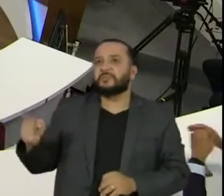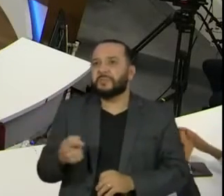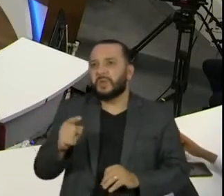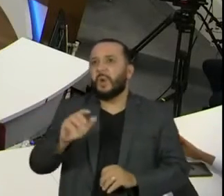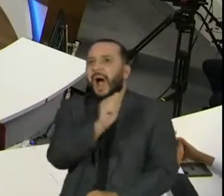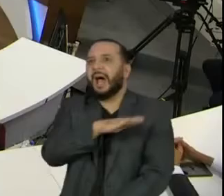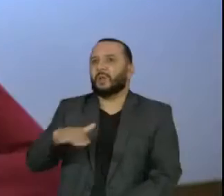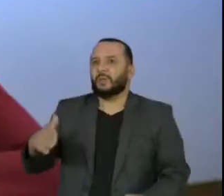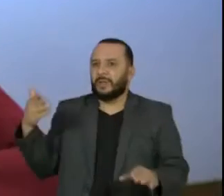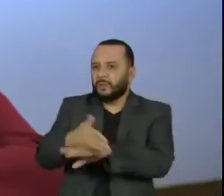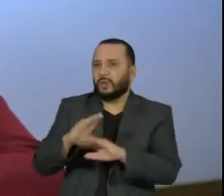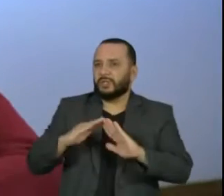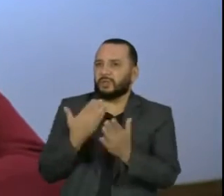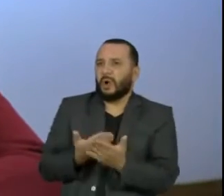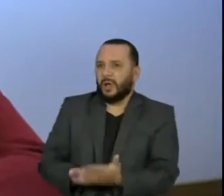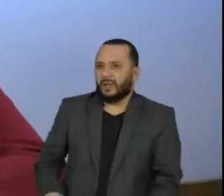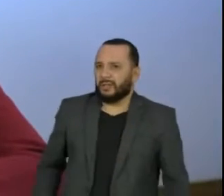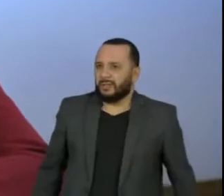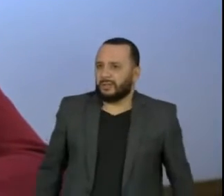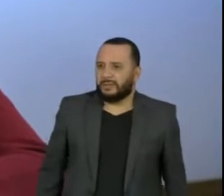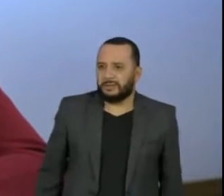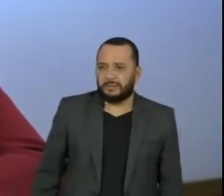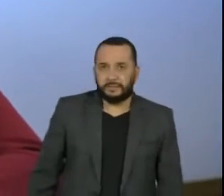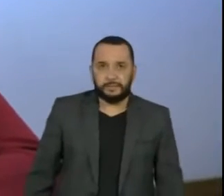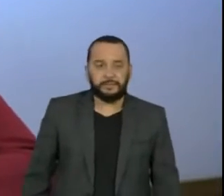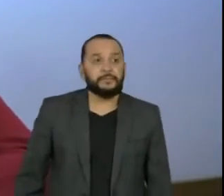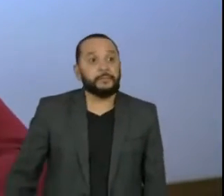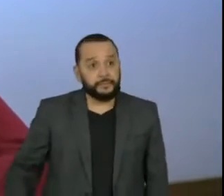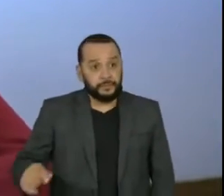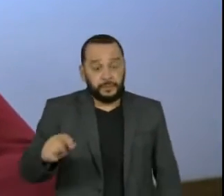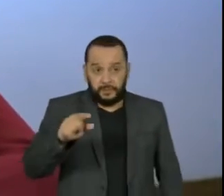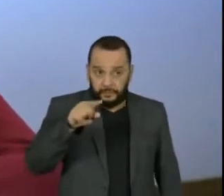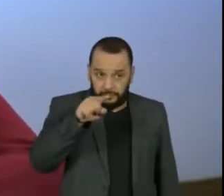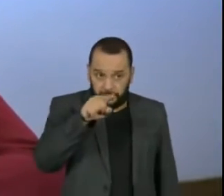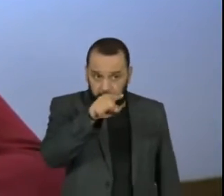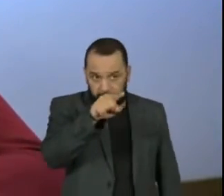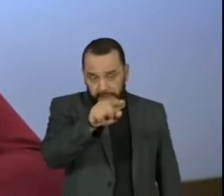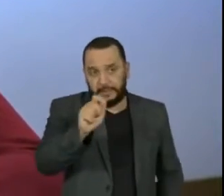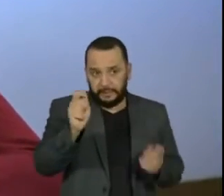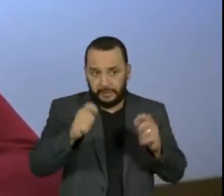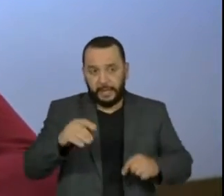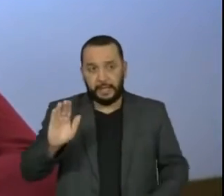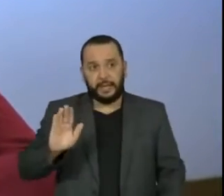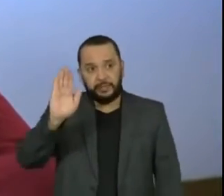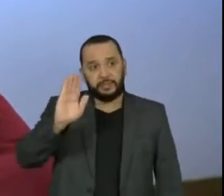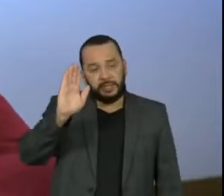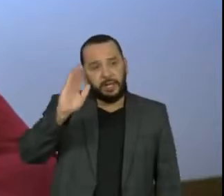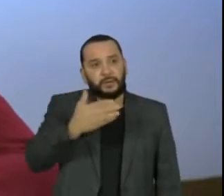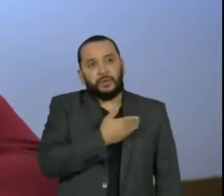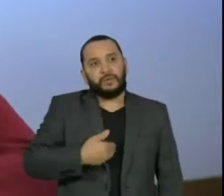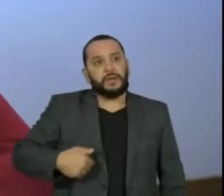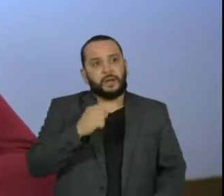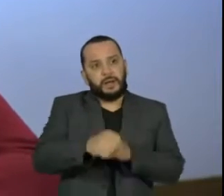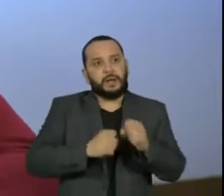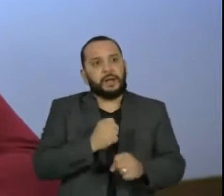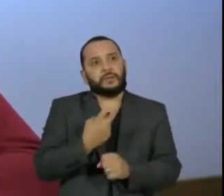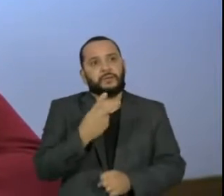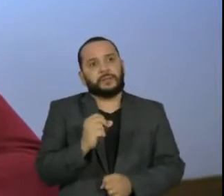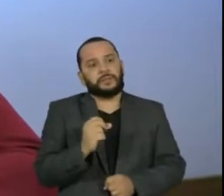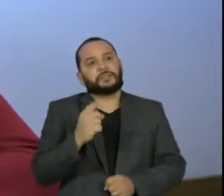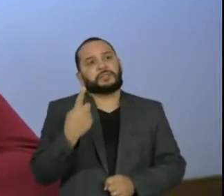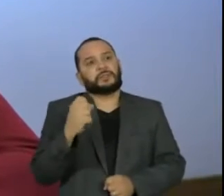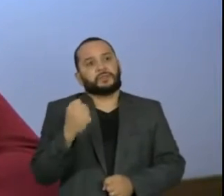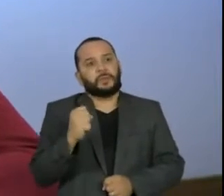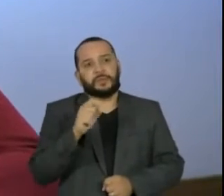do governador João Dória, o senhor disse que poderia, como ele, ter sido candidato ao governo em 2018 e o senhor e João Dória têm